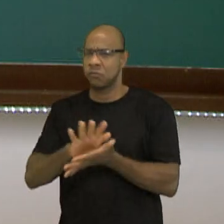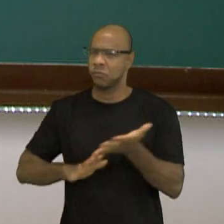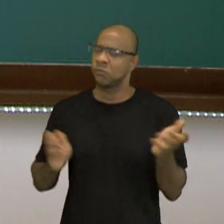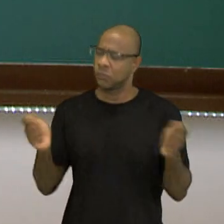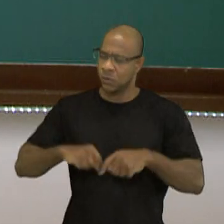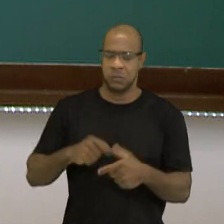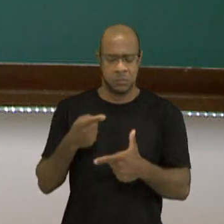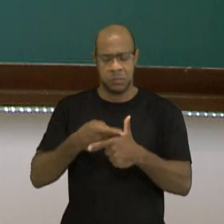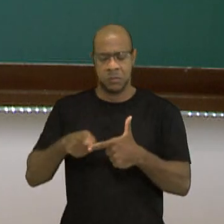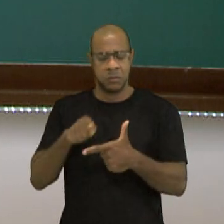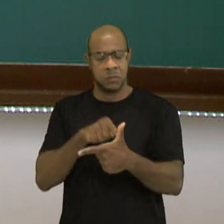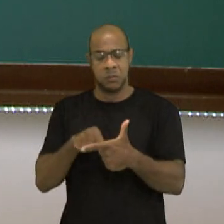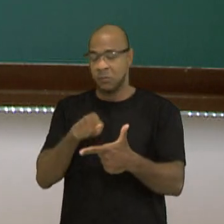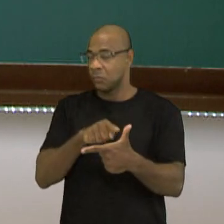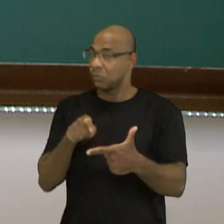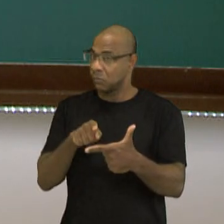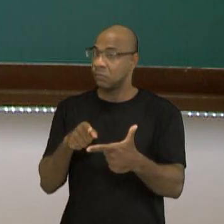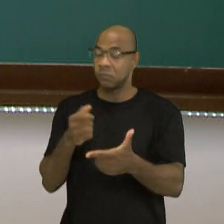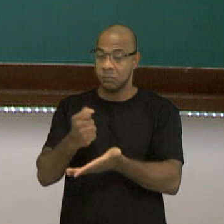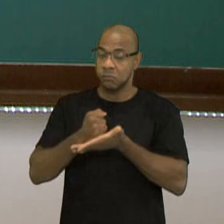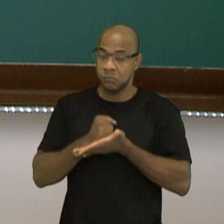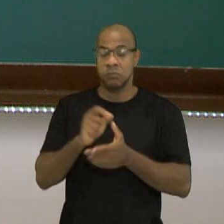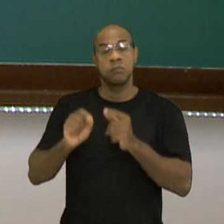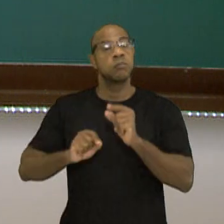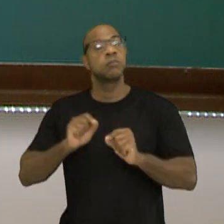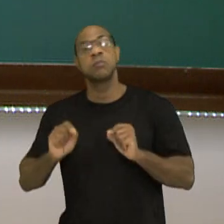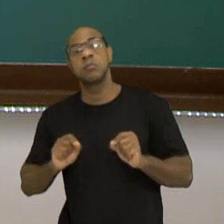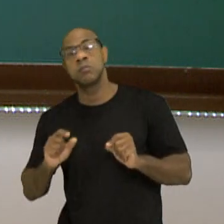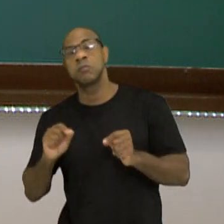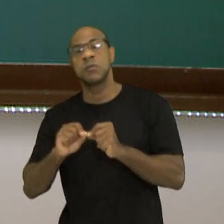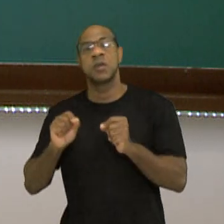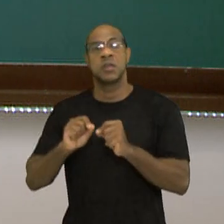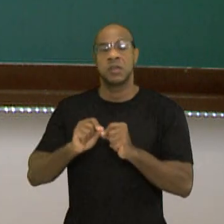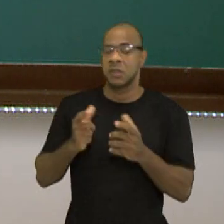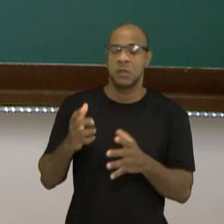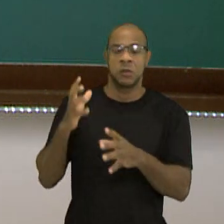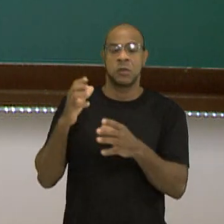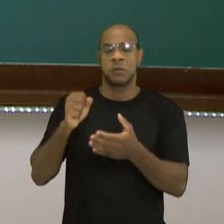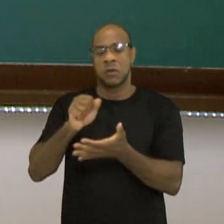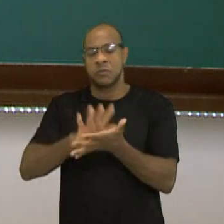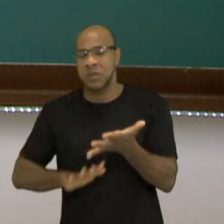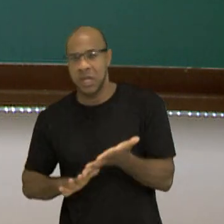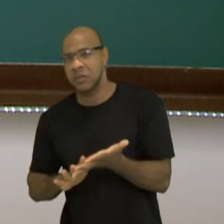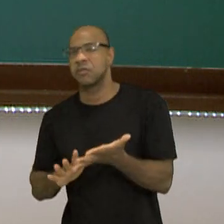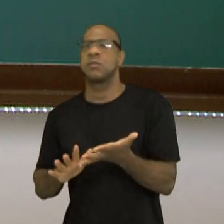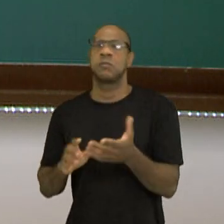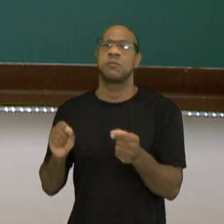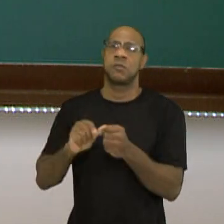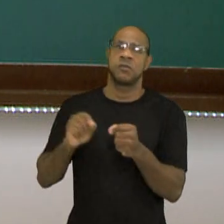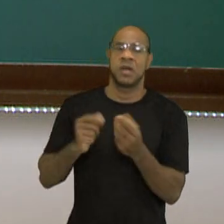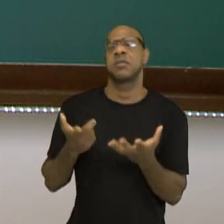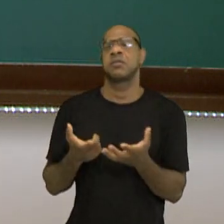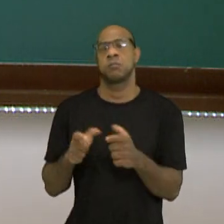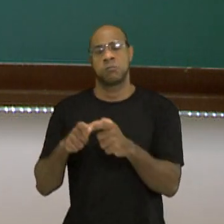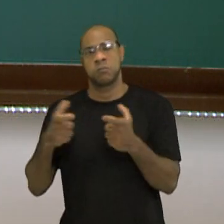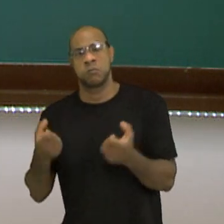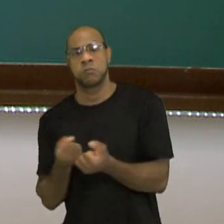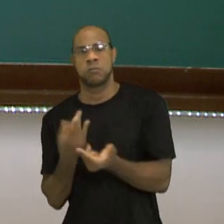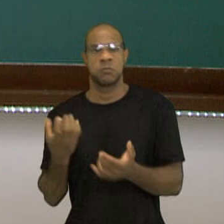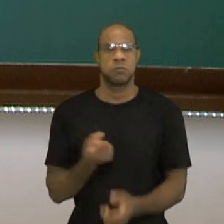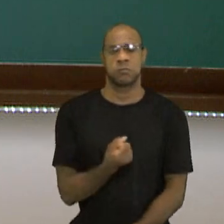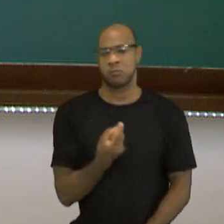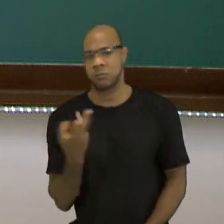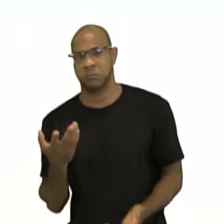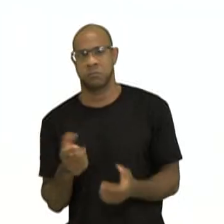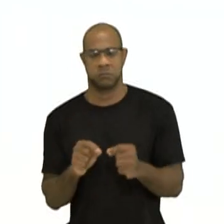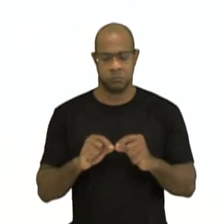ela é uma operação que ela nos auxilia a resolver exercícios, por exemplo, que trata de proporcionalidade. O que seria